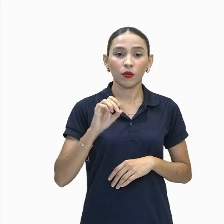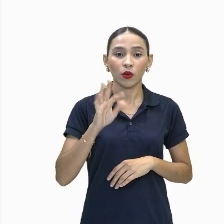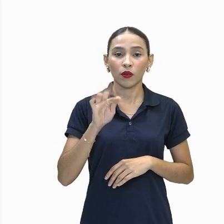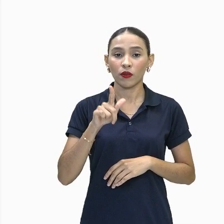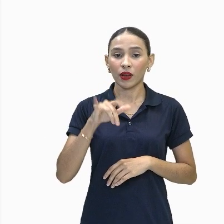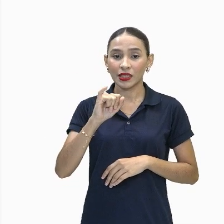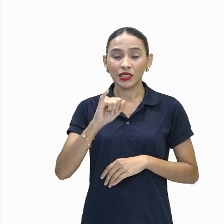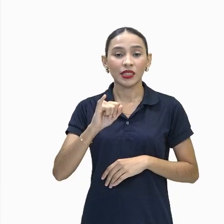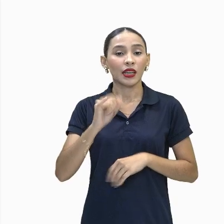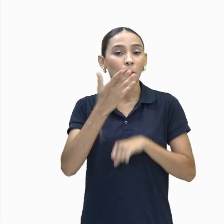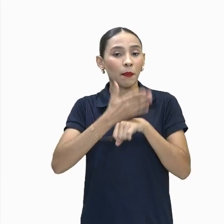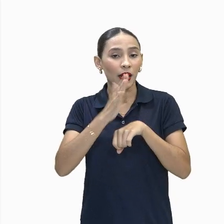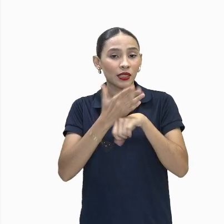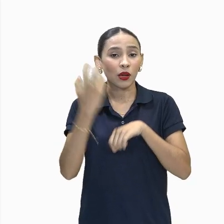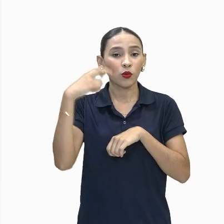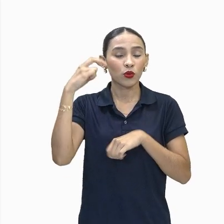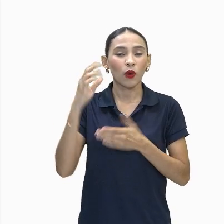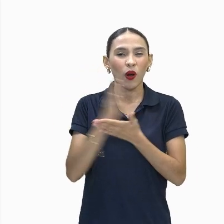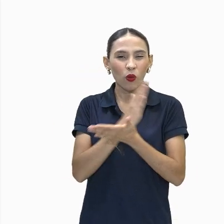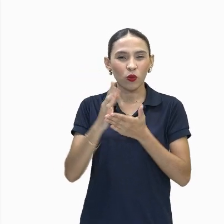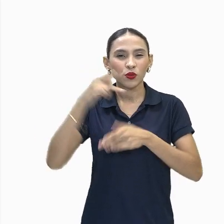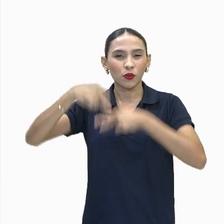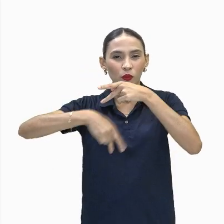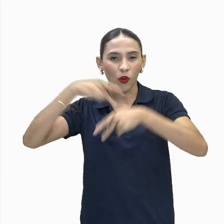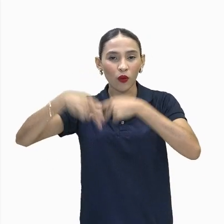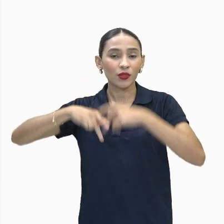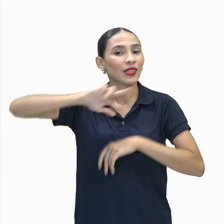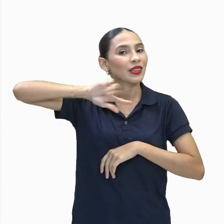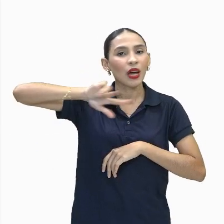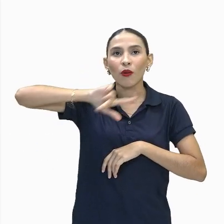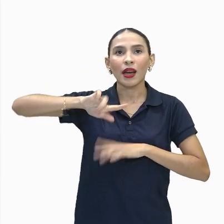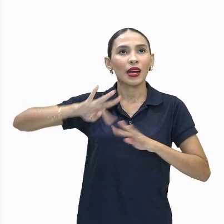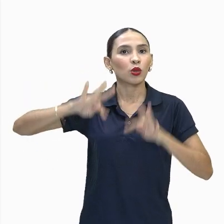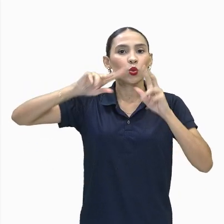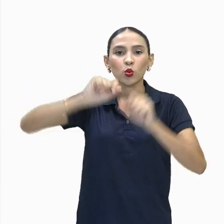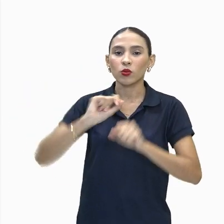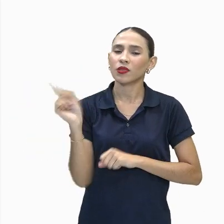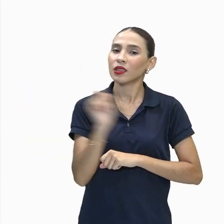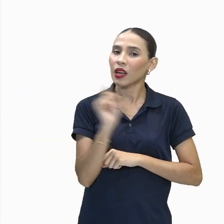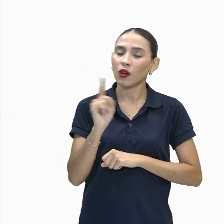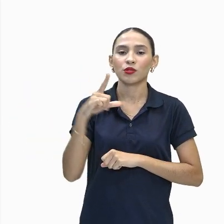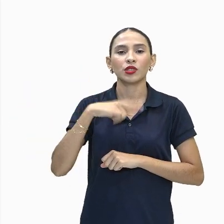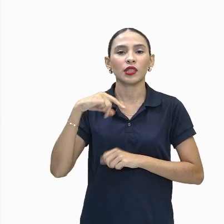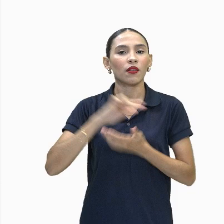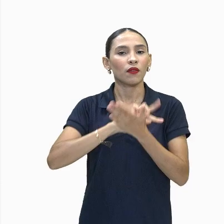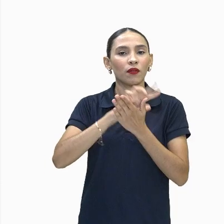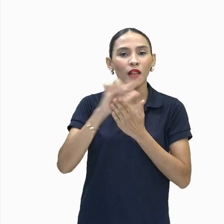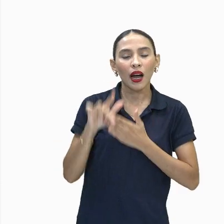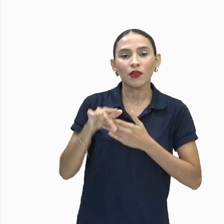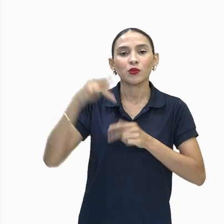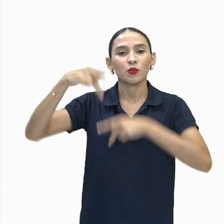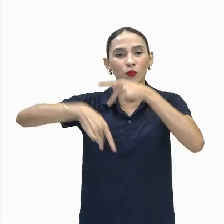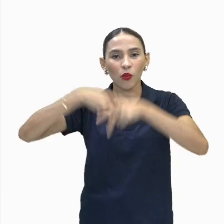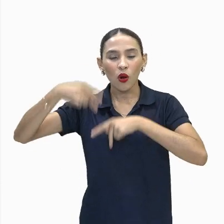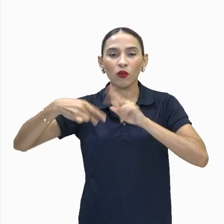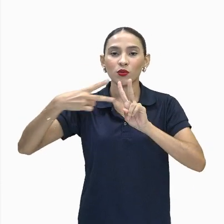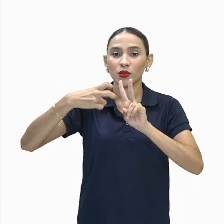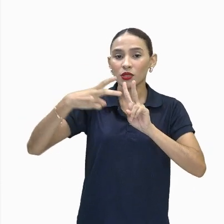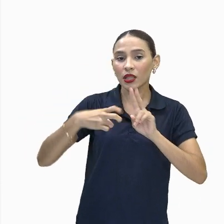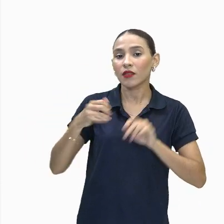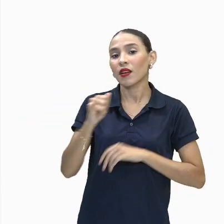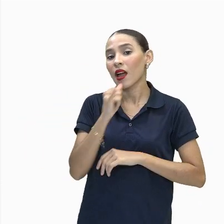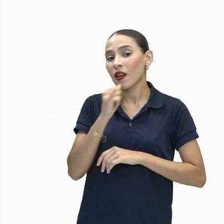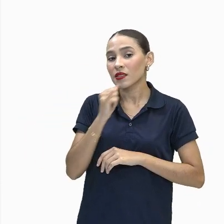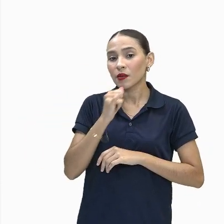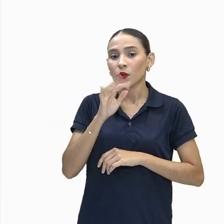entre algumas etnias, lembrem-se, né? Não era uma coisa só, eram vários povos, várias etnias dos povos originários, como por exemplo